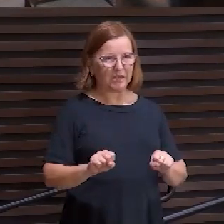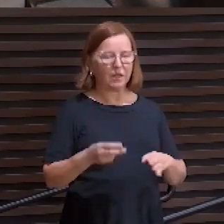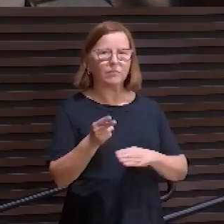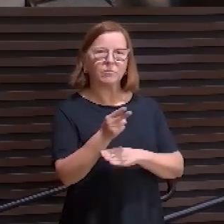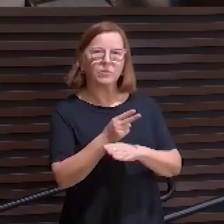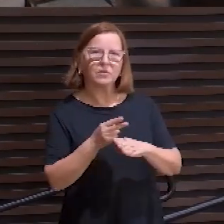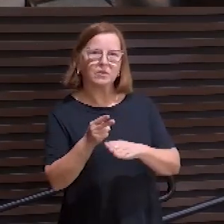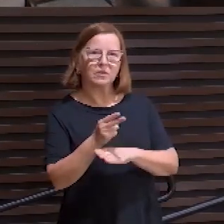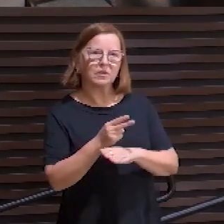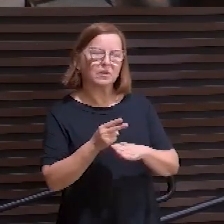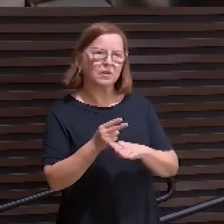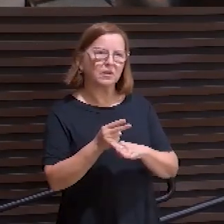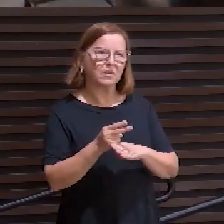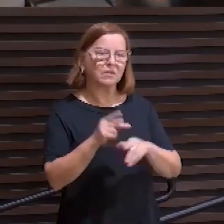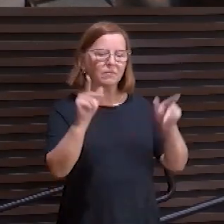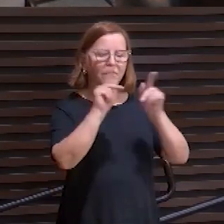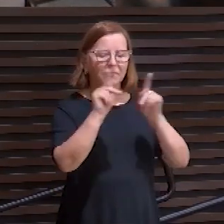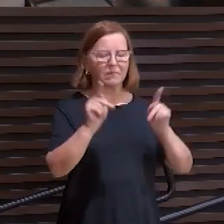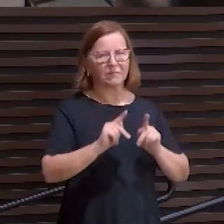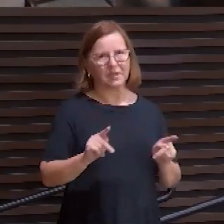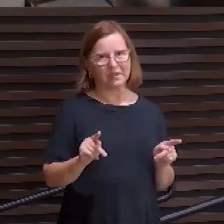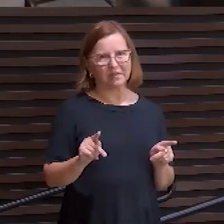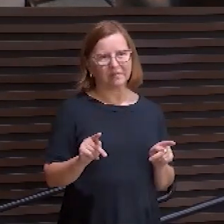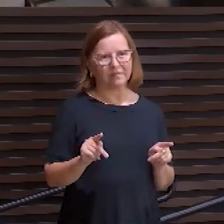busca de paz.